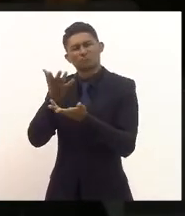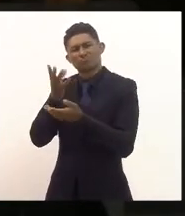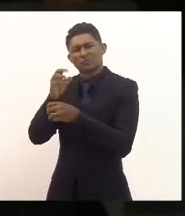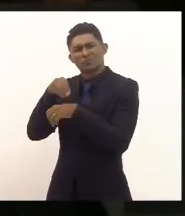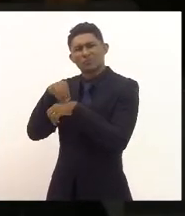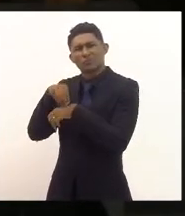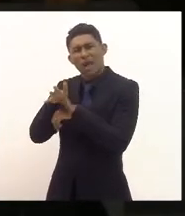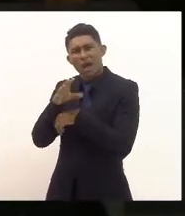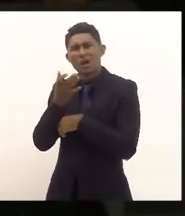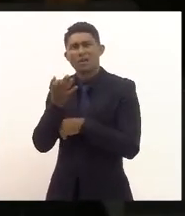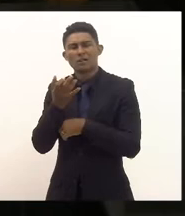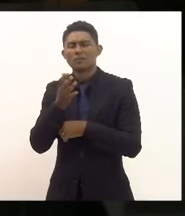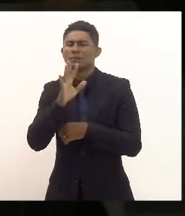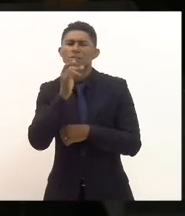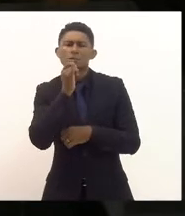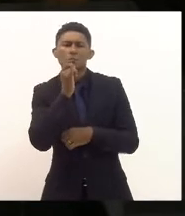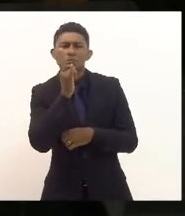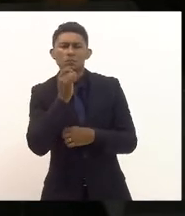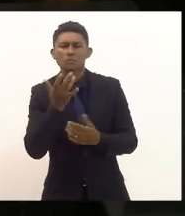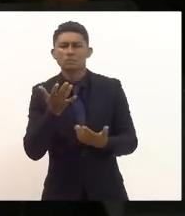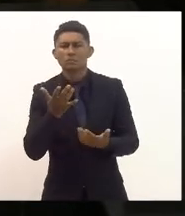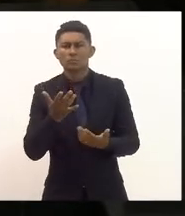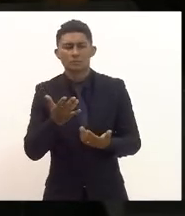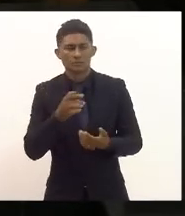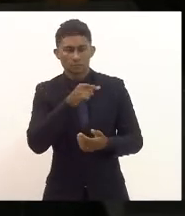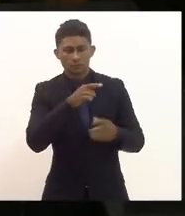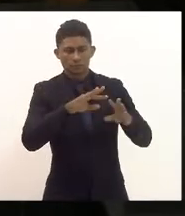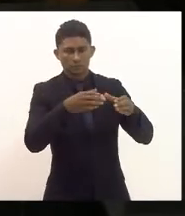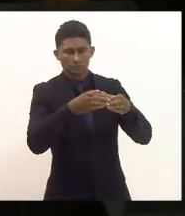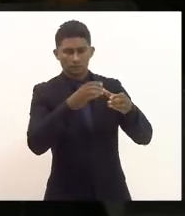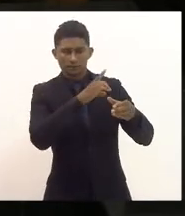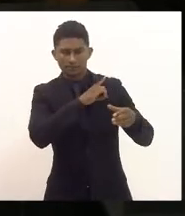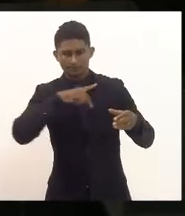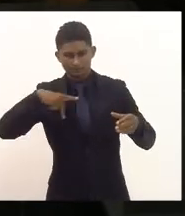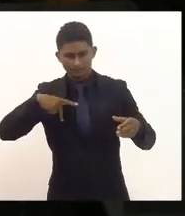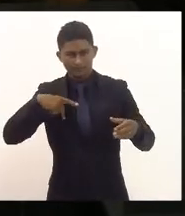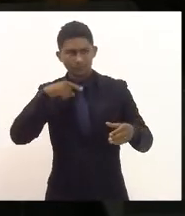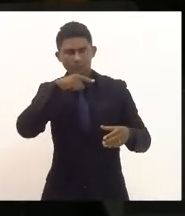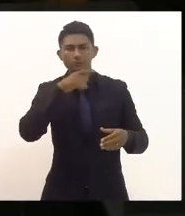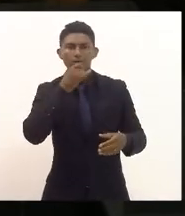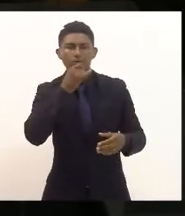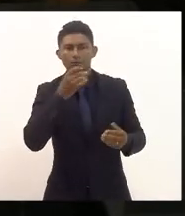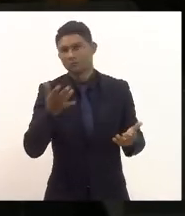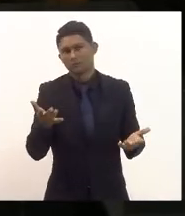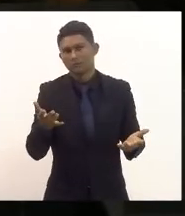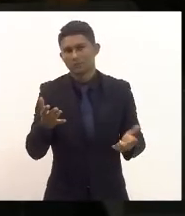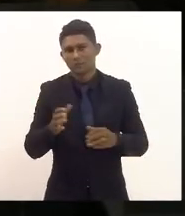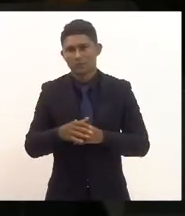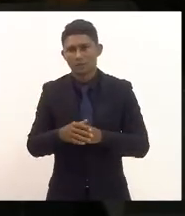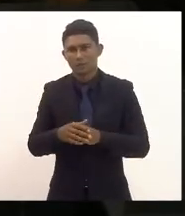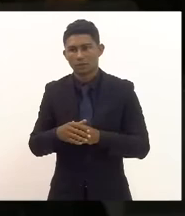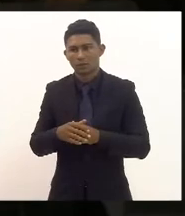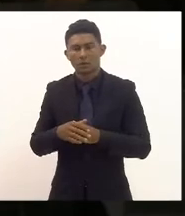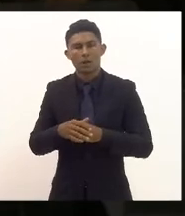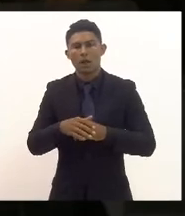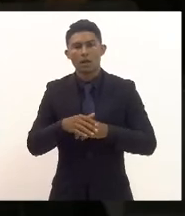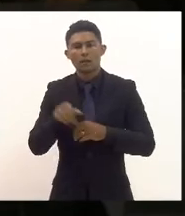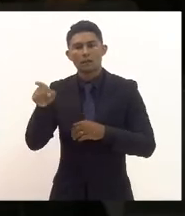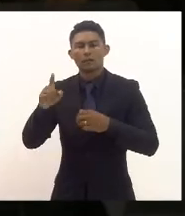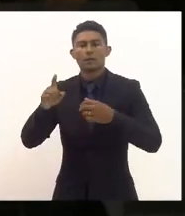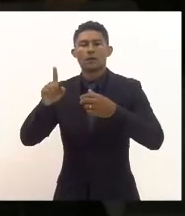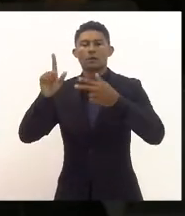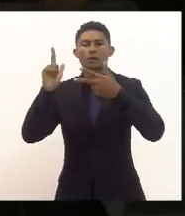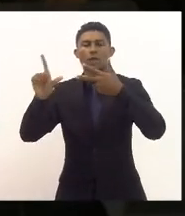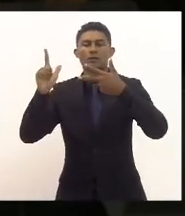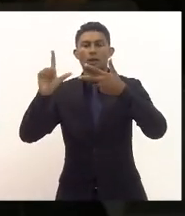mas não sei se cabe por exemplo a defensoria recomendar e o Poder